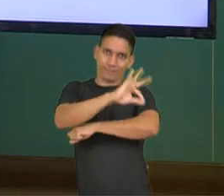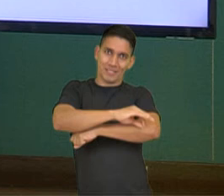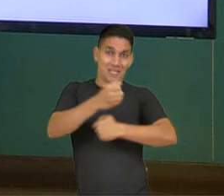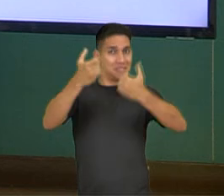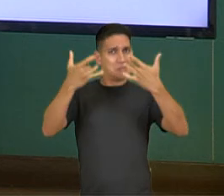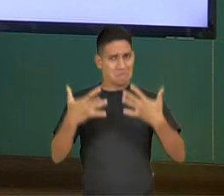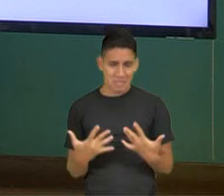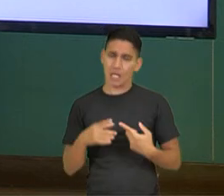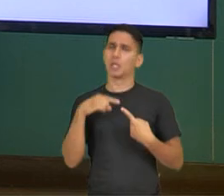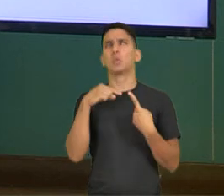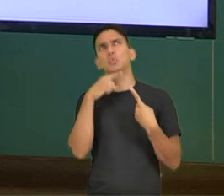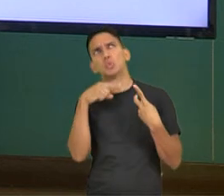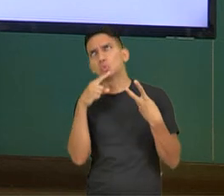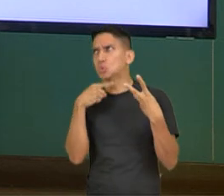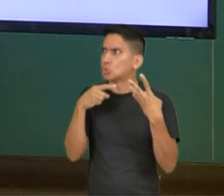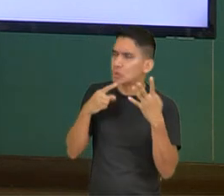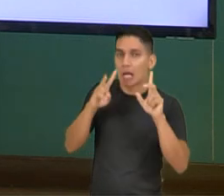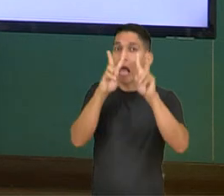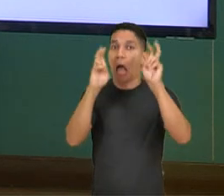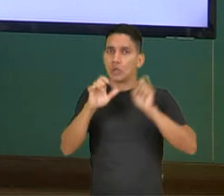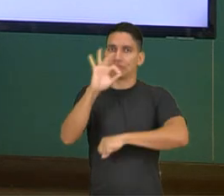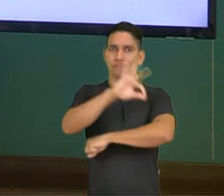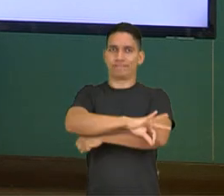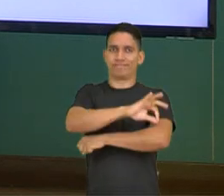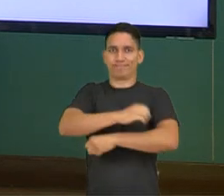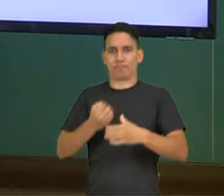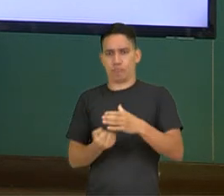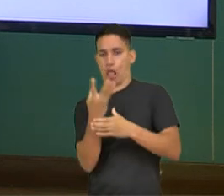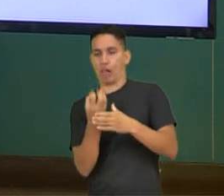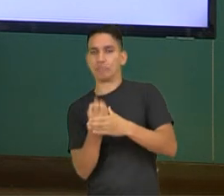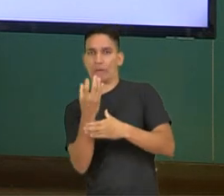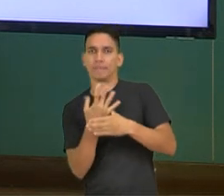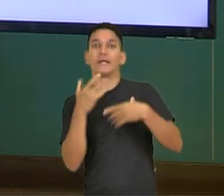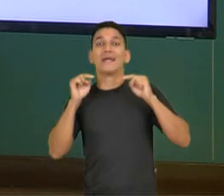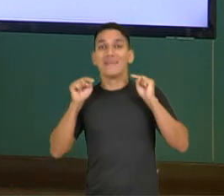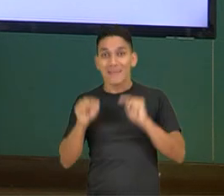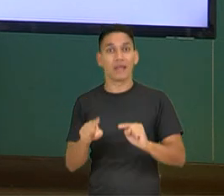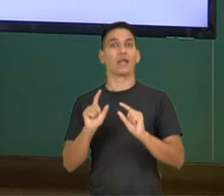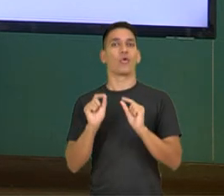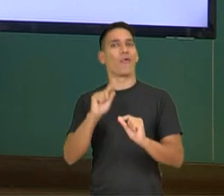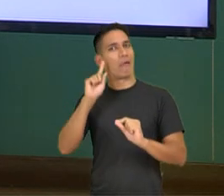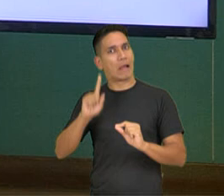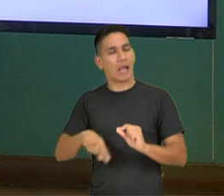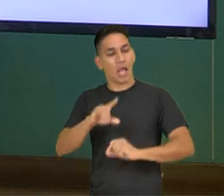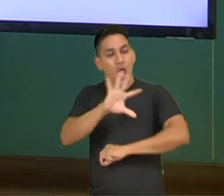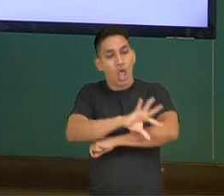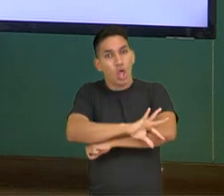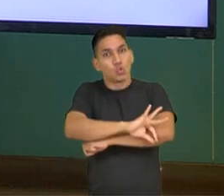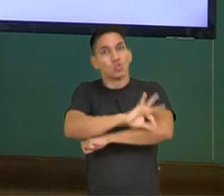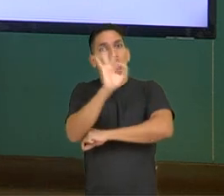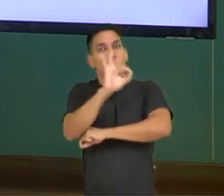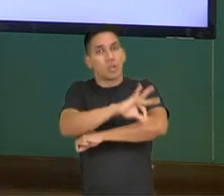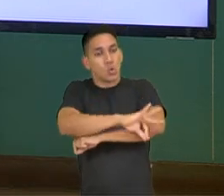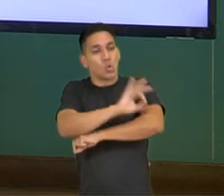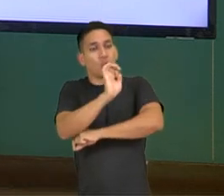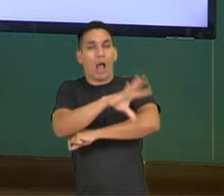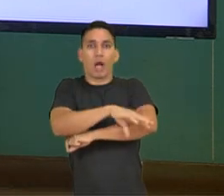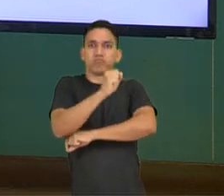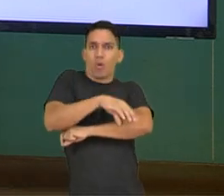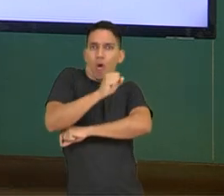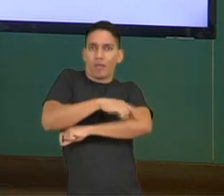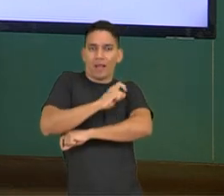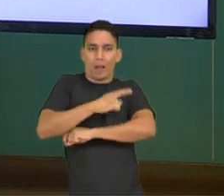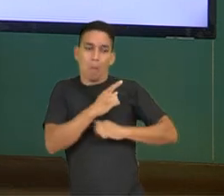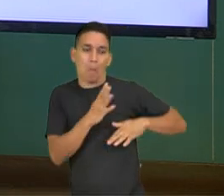nossos questionamentos sobre este líquido, e esse líquido é extraído e